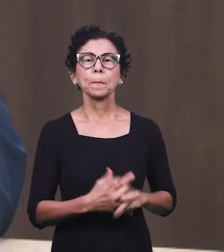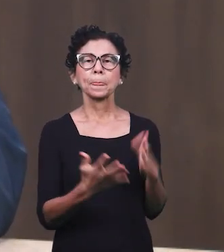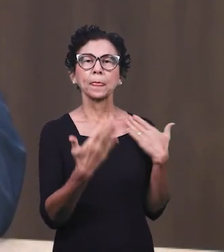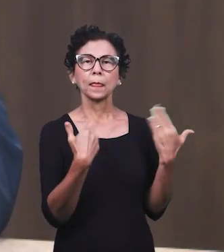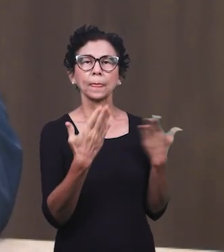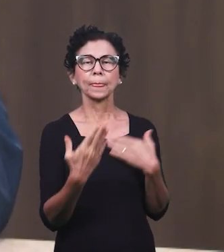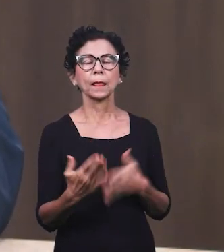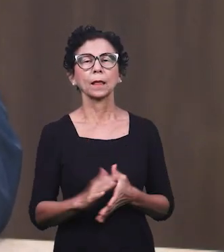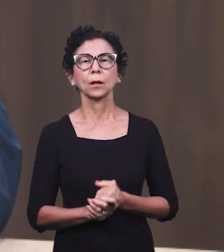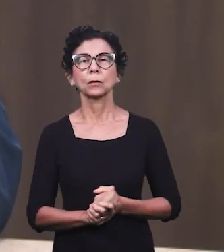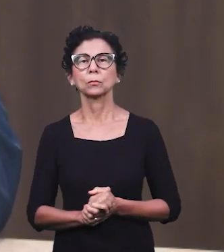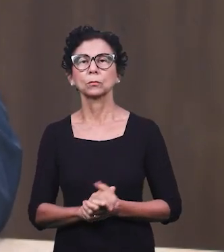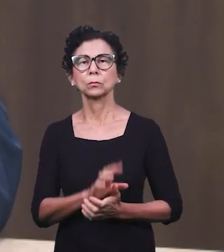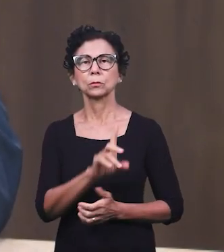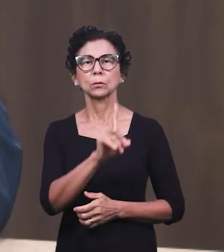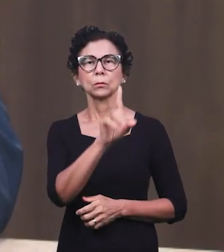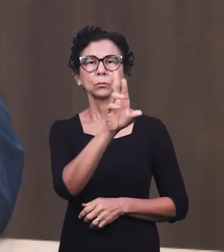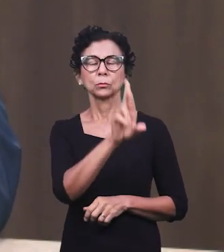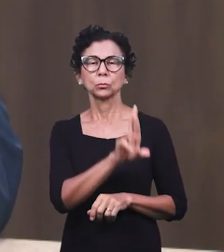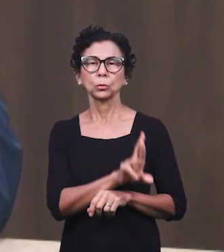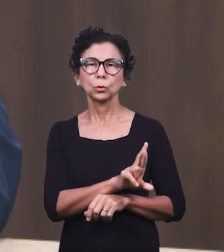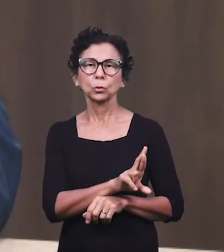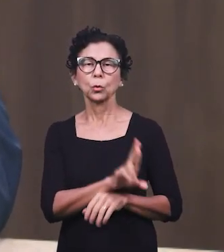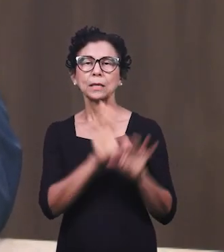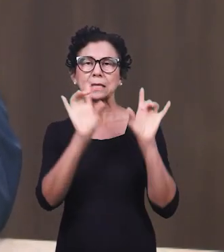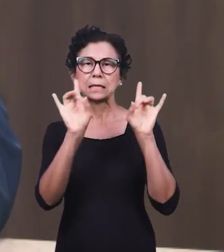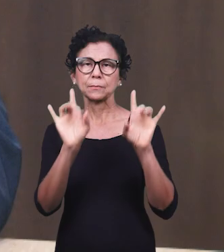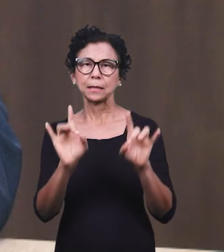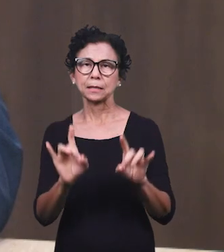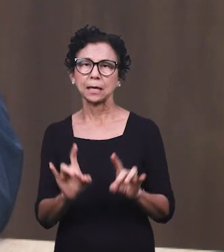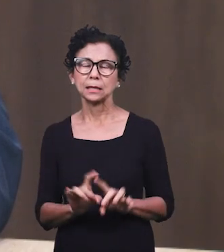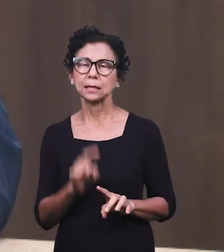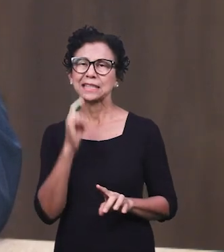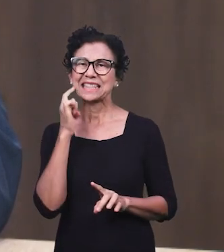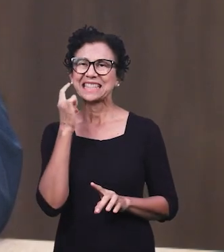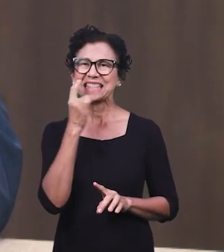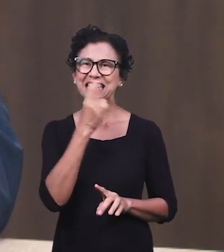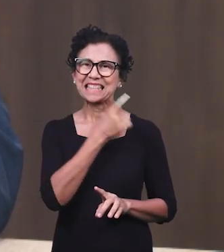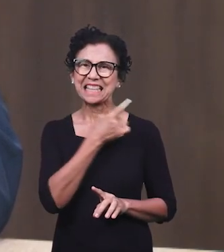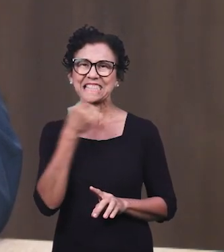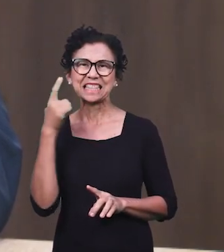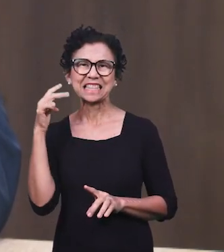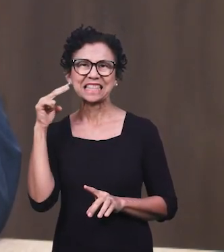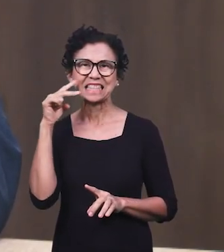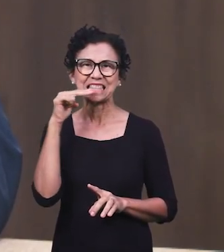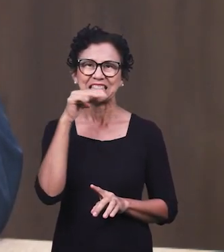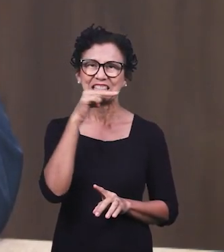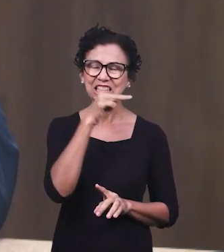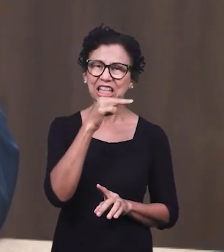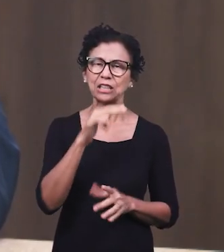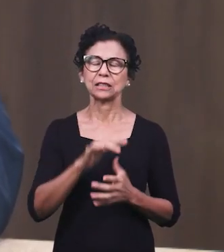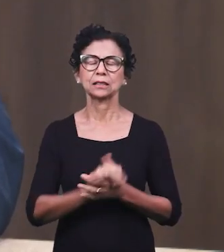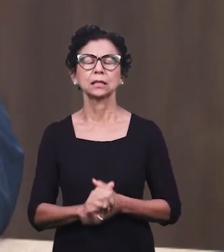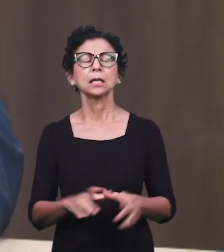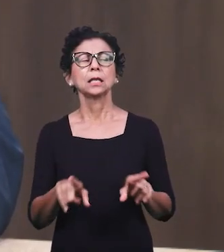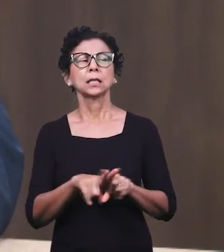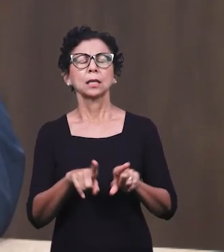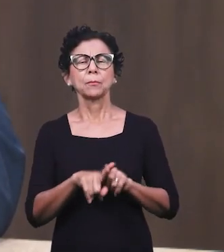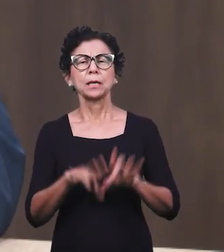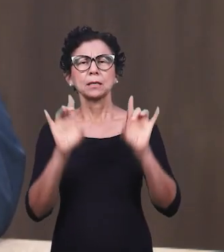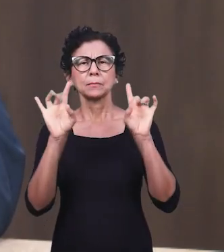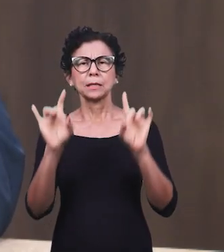com o Dr. João Pedro Xavier, cirurgião dentista, com uma atuação especial em pacientes com necessidades